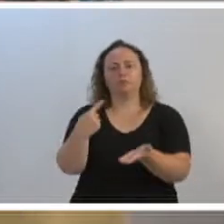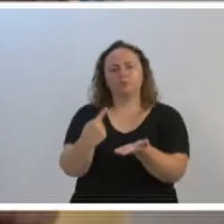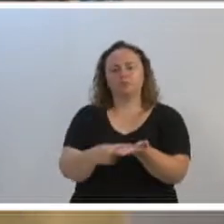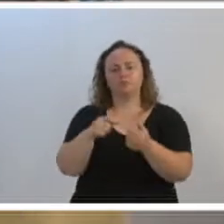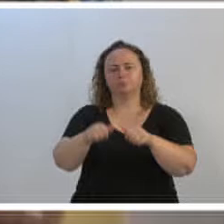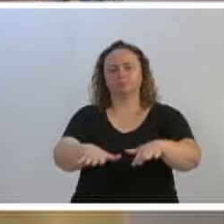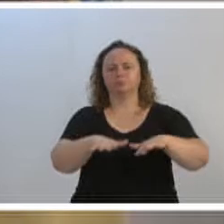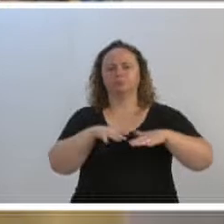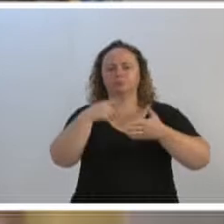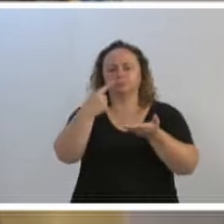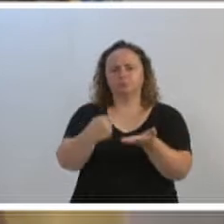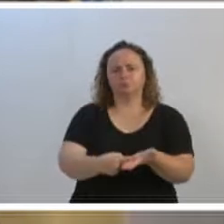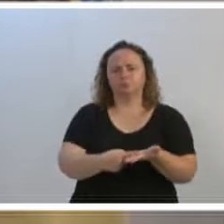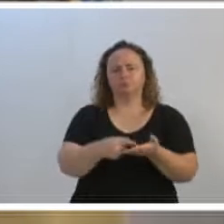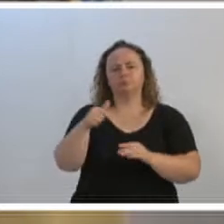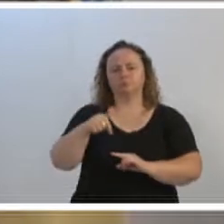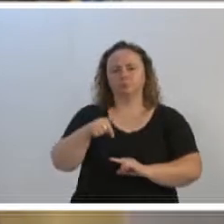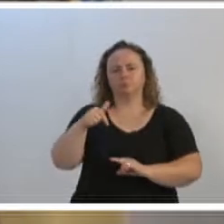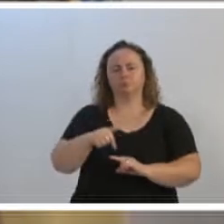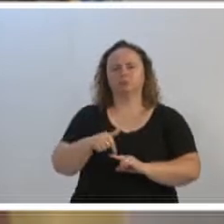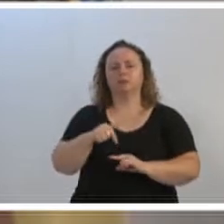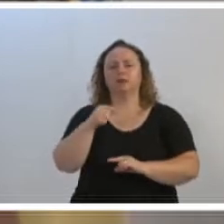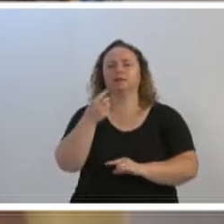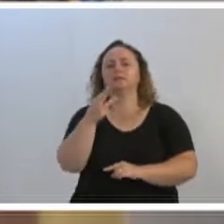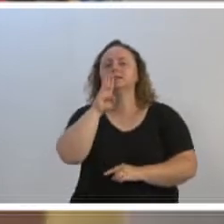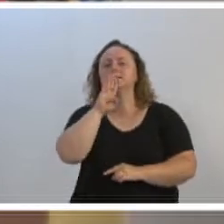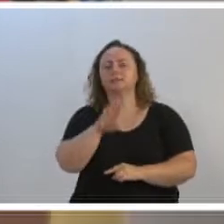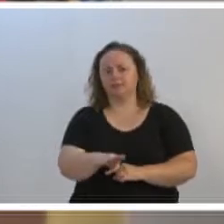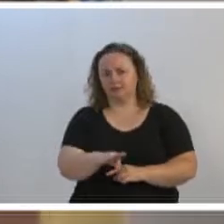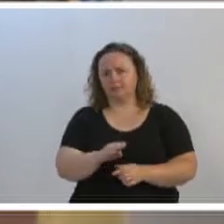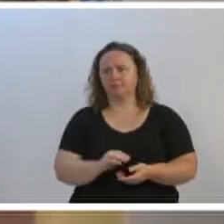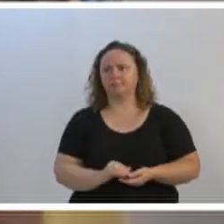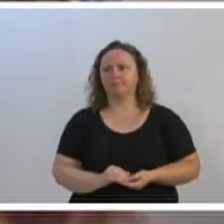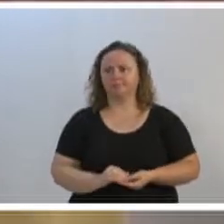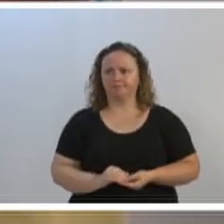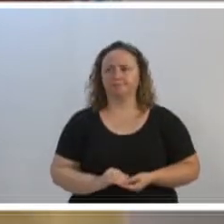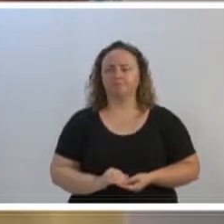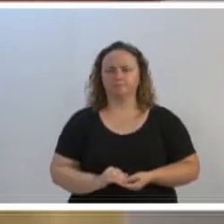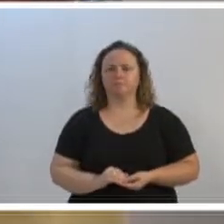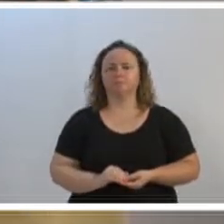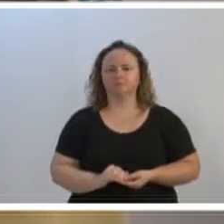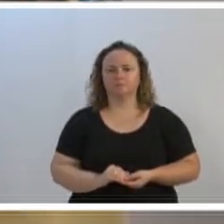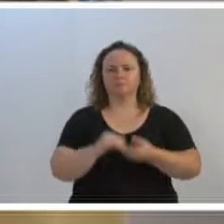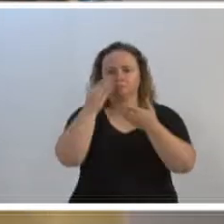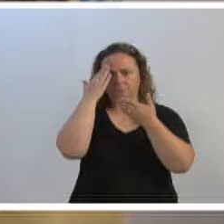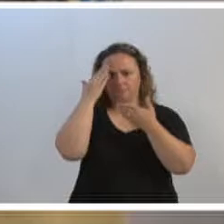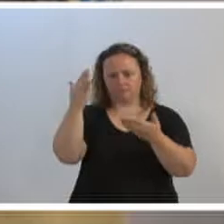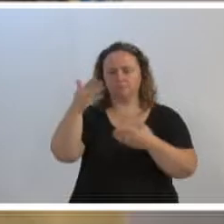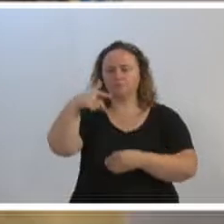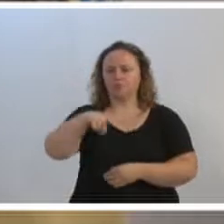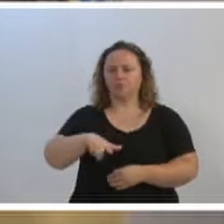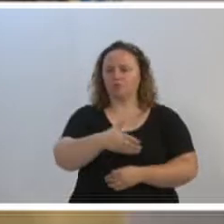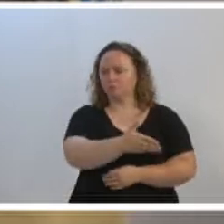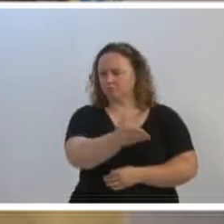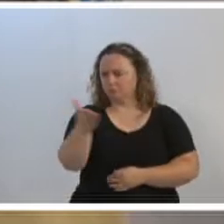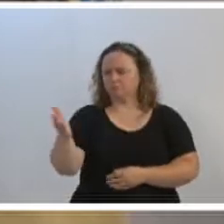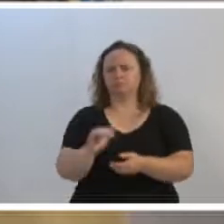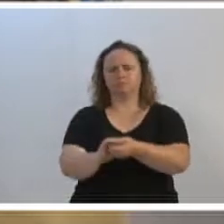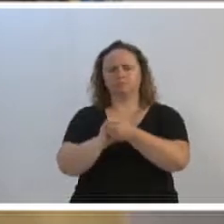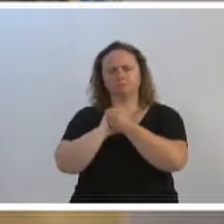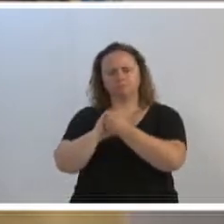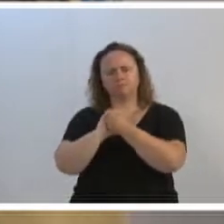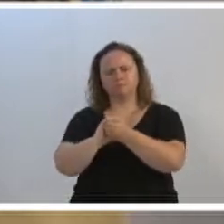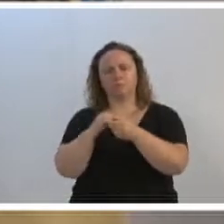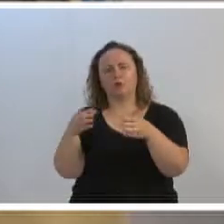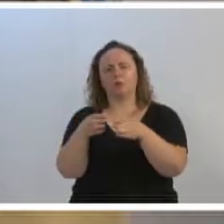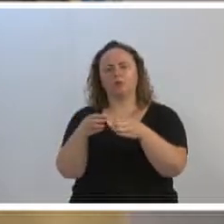ordinária, às 15 horas, aqui nesta Casa Legislativa. Obrigado, vereadores, e mais uma vez parabenizar a classe trabalhadora que